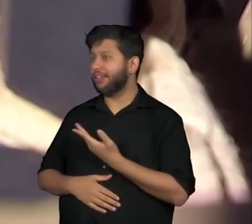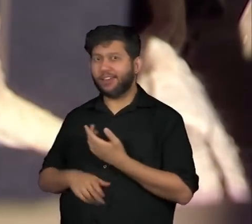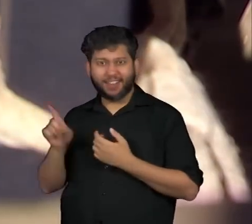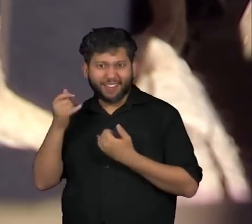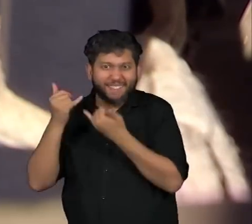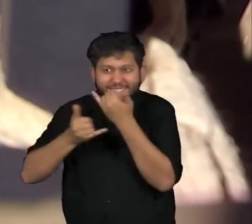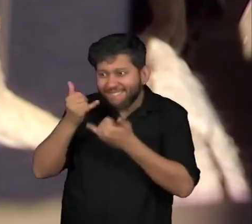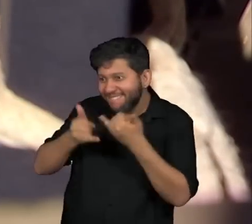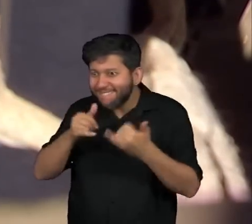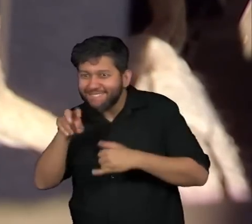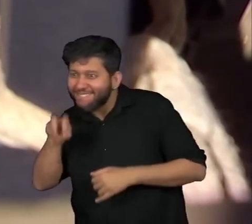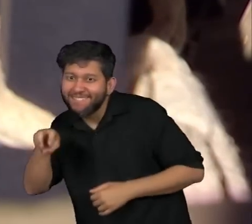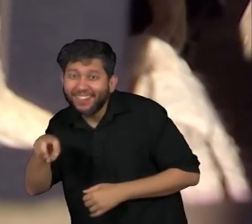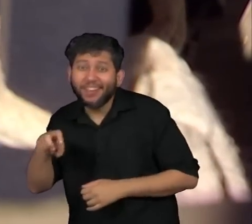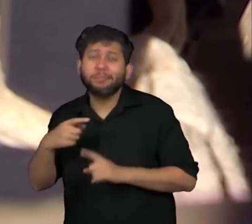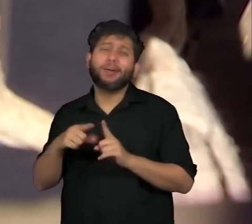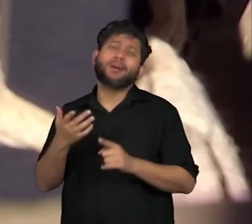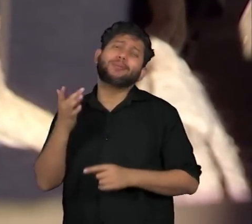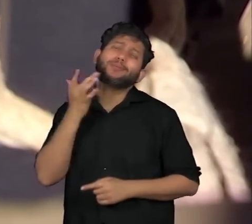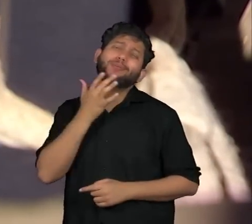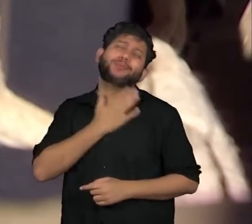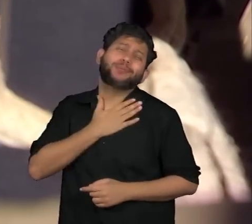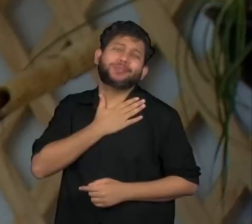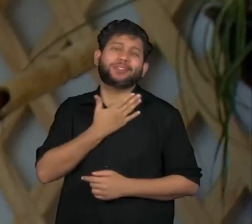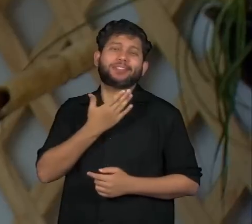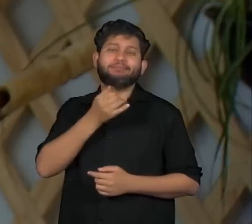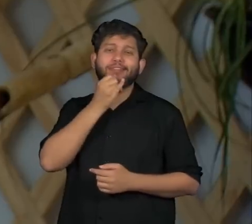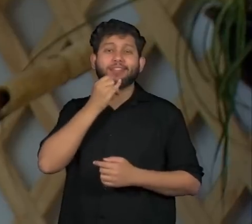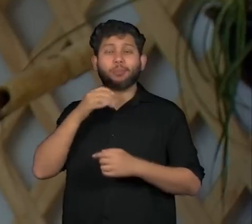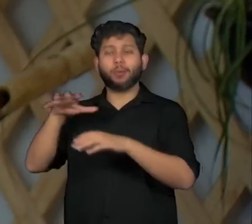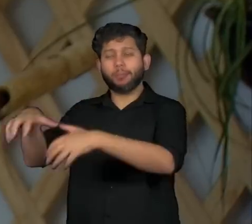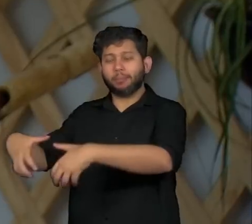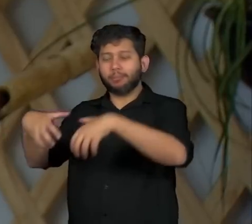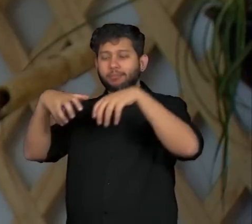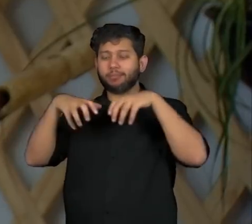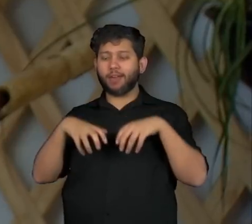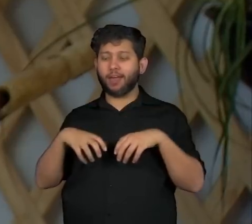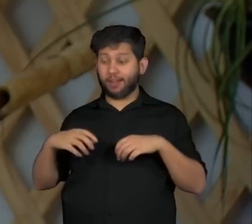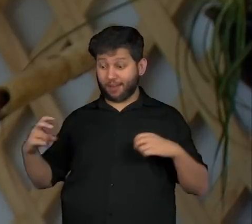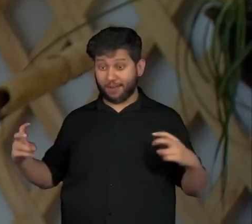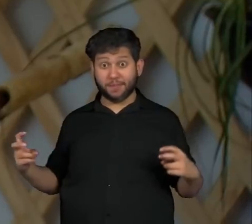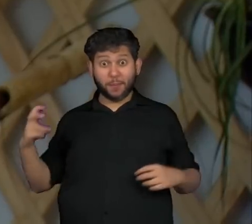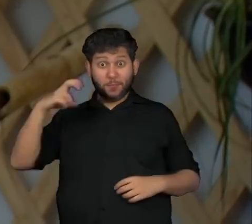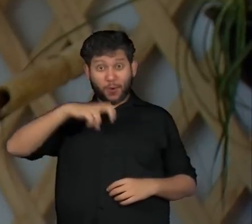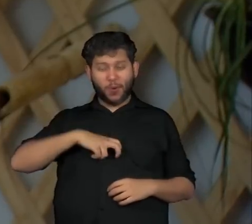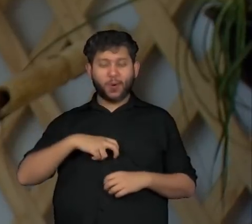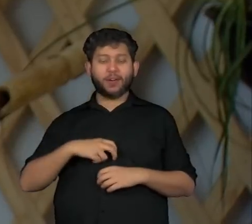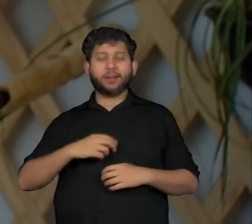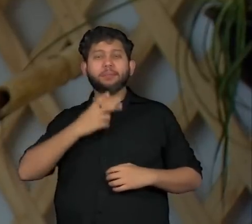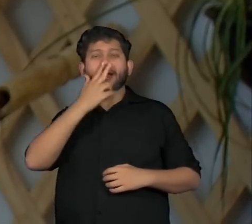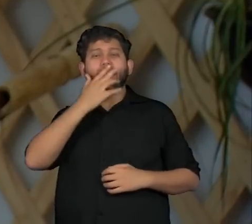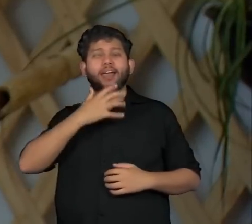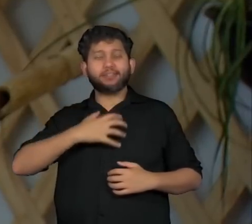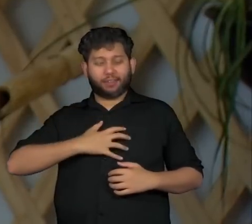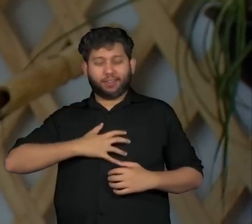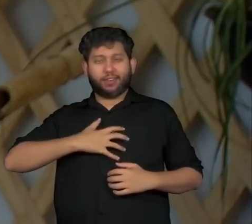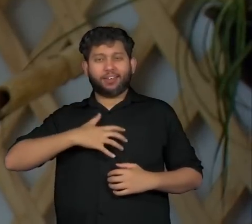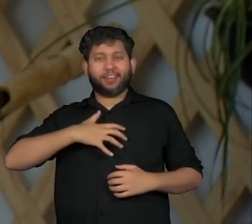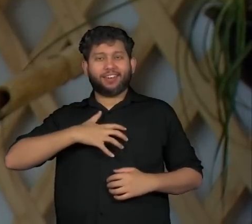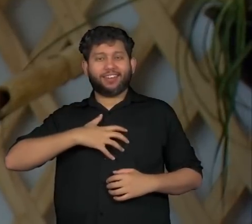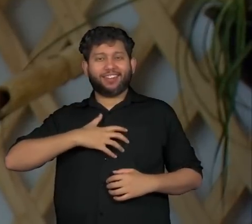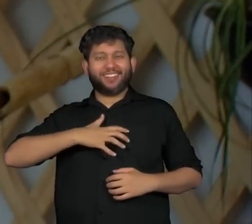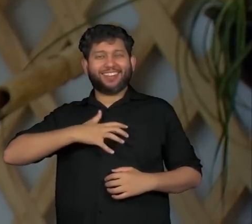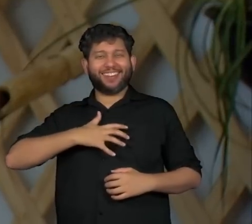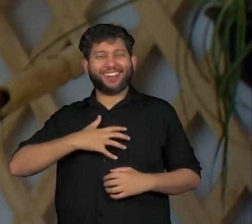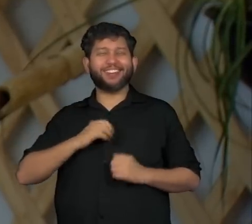arteiros, mas é muito gostoso, assim. Quando você está precisando, você pega eles, fica ali, eles vêm ronronando, você dá aquela acalmada,